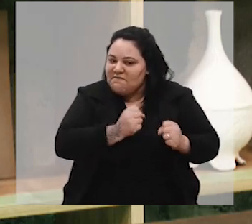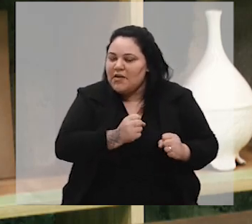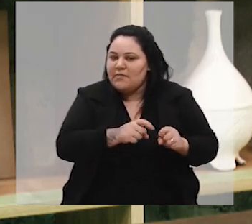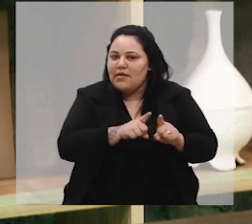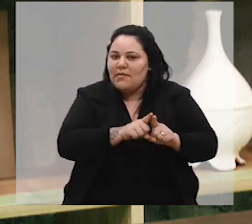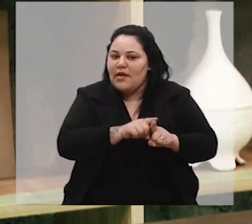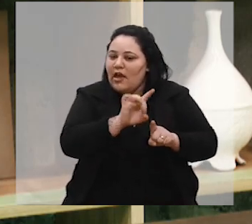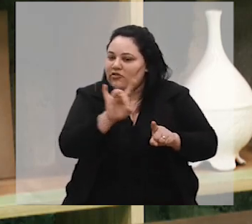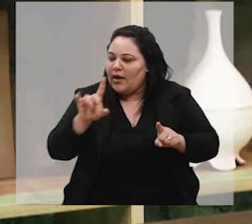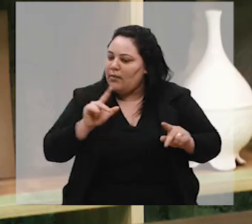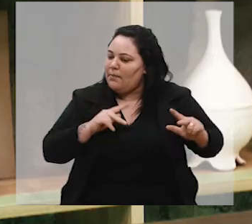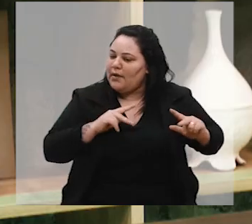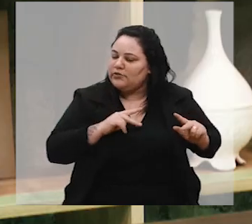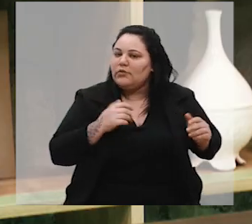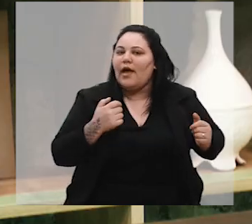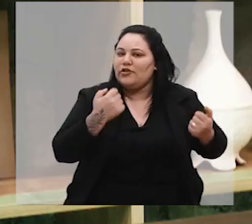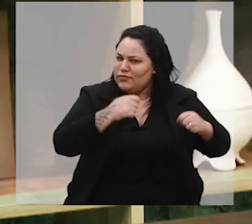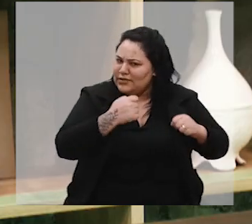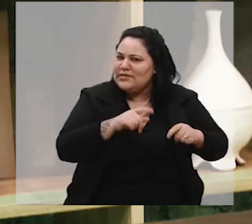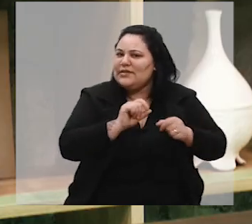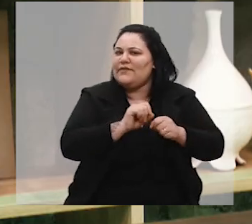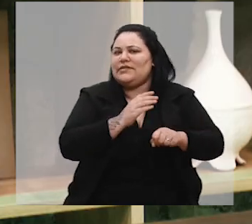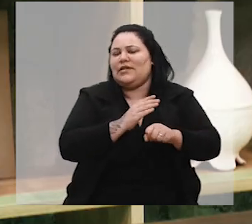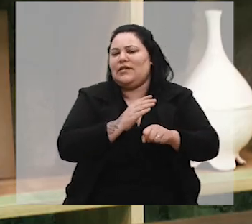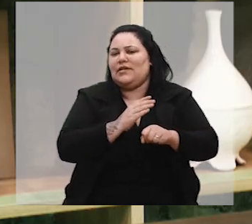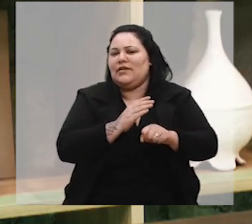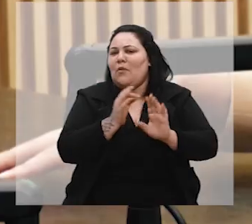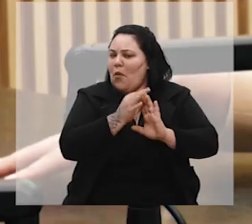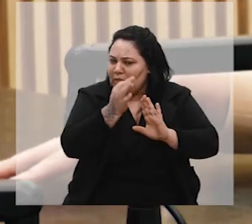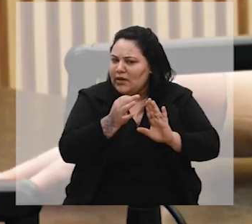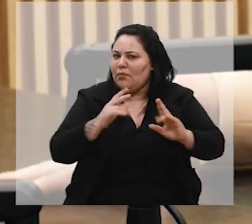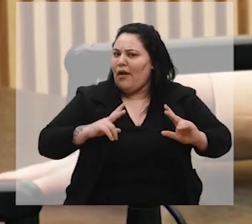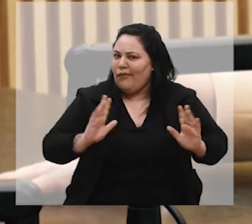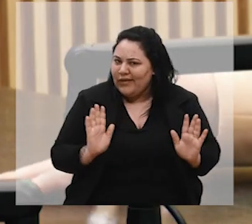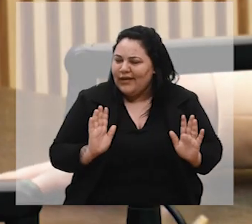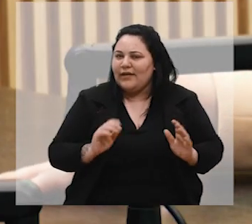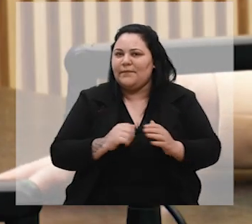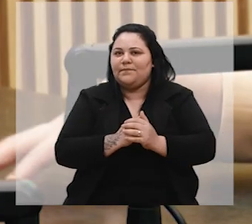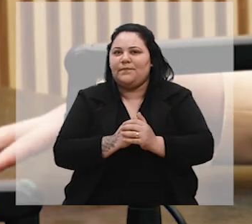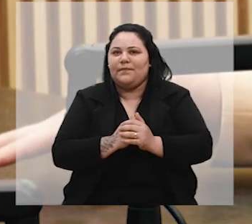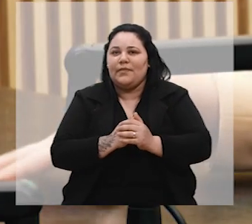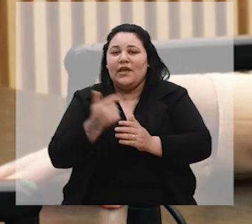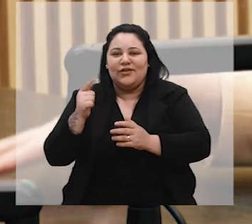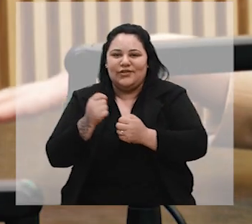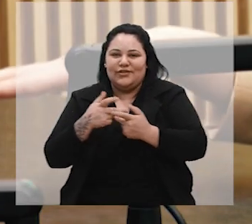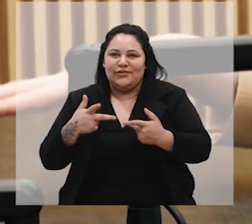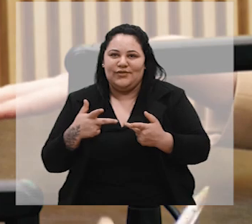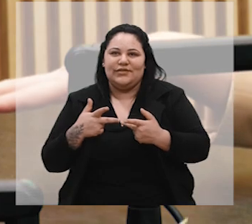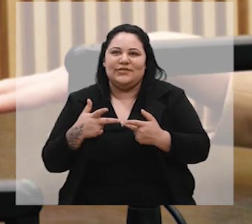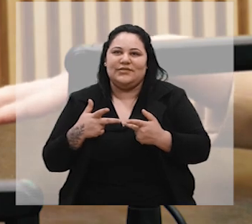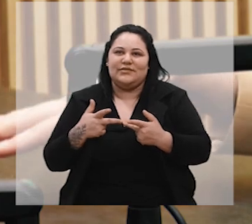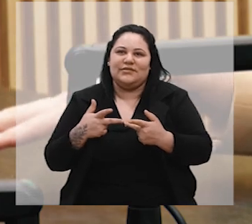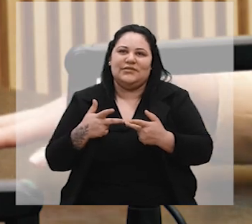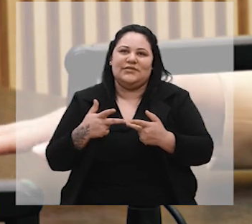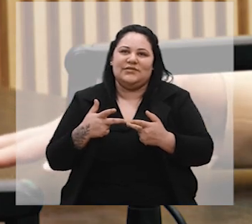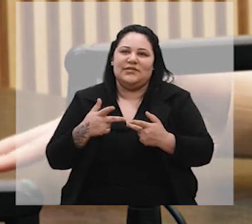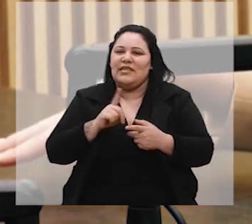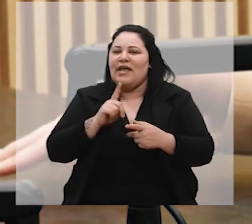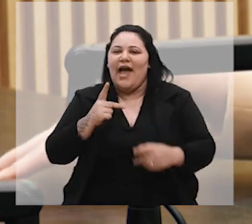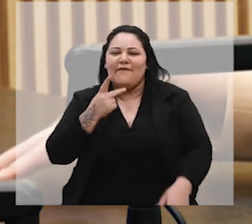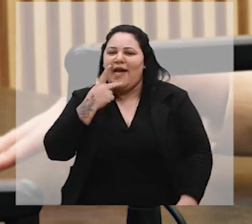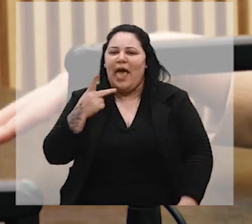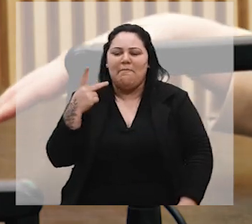acho, né? Isso é de cada um. Vamos fazer a nossa parte, assim, eu acho, né? E é um papo de gente grande, essa coisa de não falar de política já tá